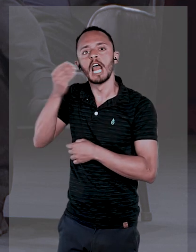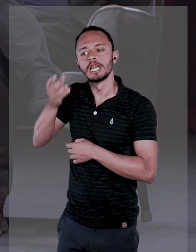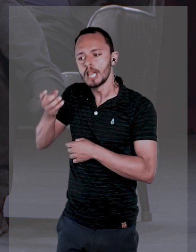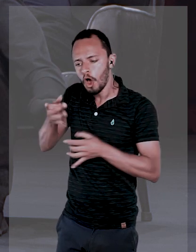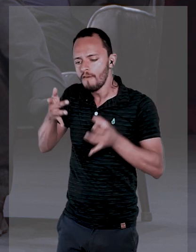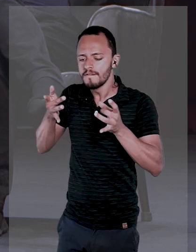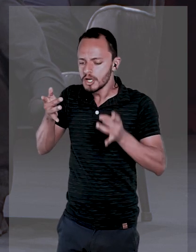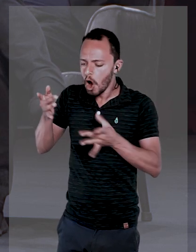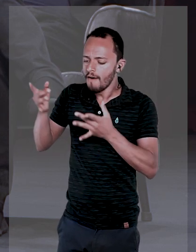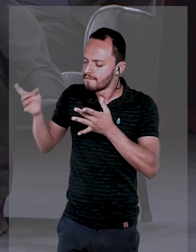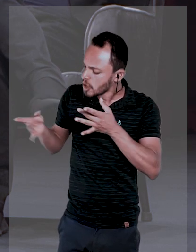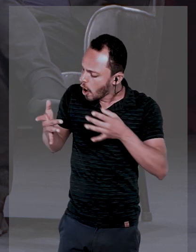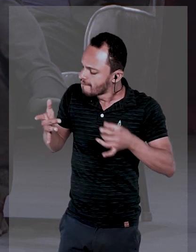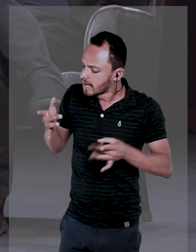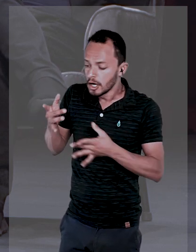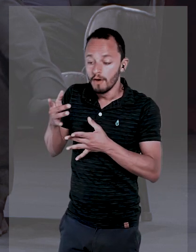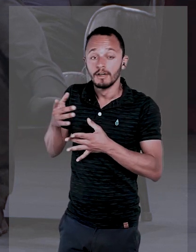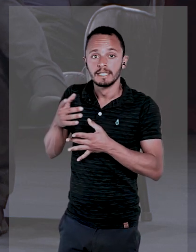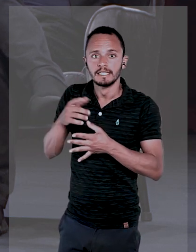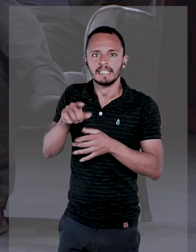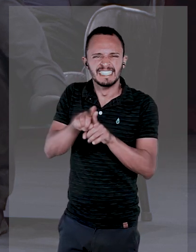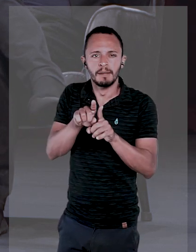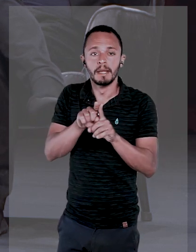o conforto, interessa-me mais